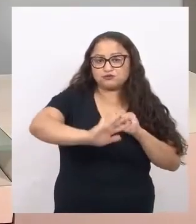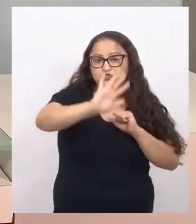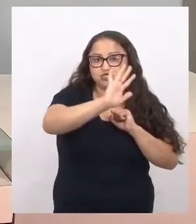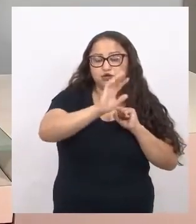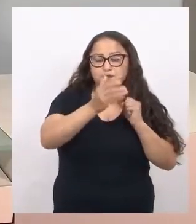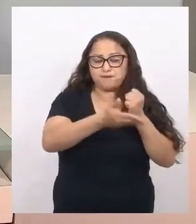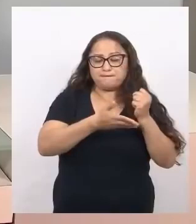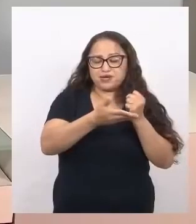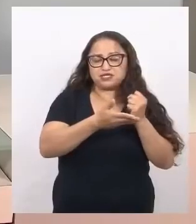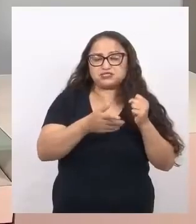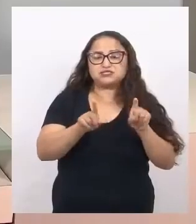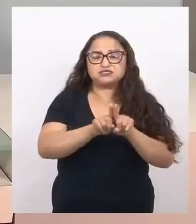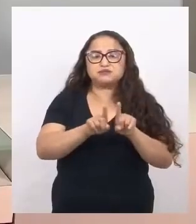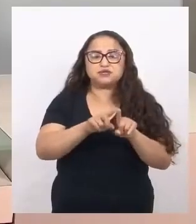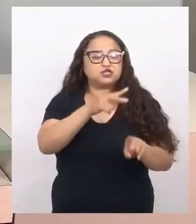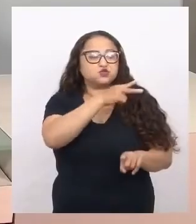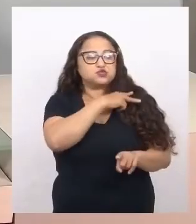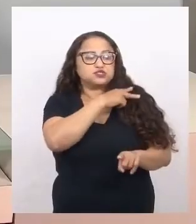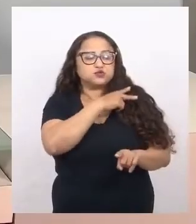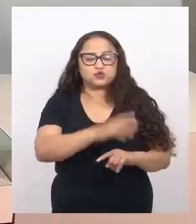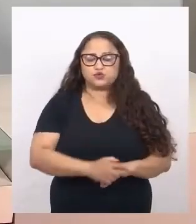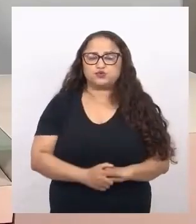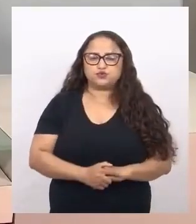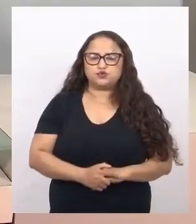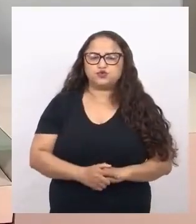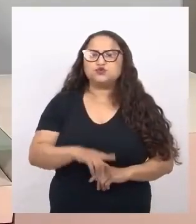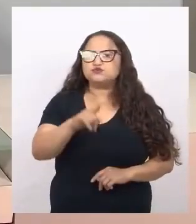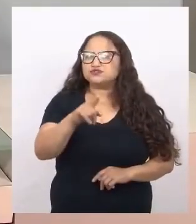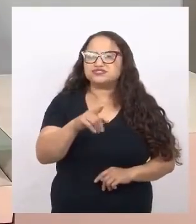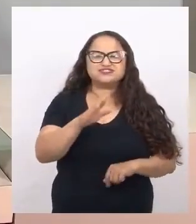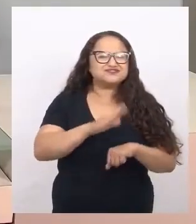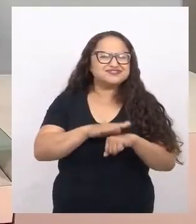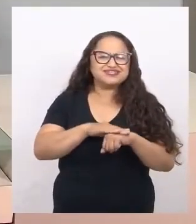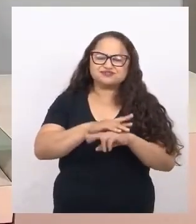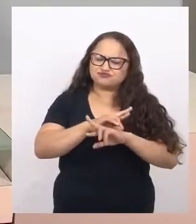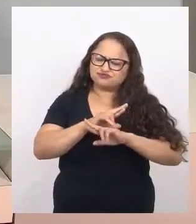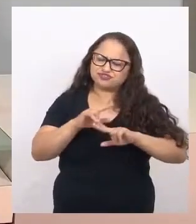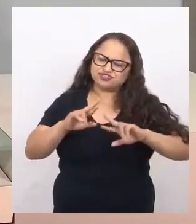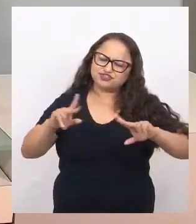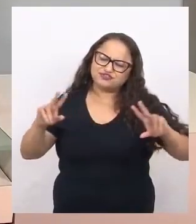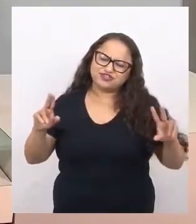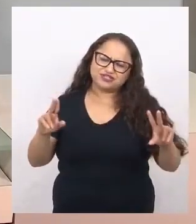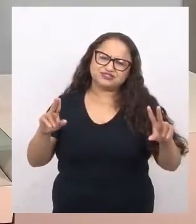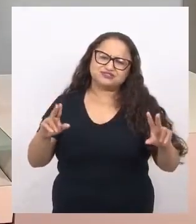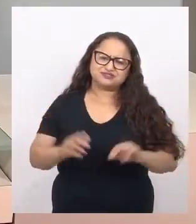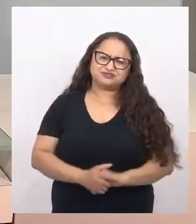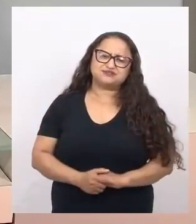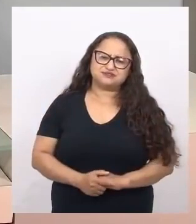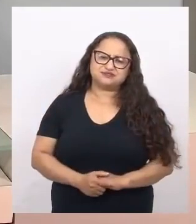a expansão da segunda série. Então, vocês fizeram um monte de coleta. O que a gente sabe